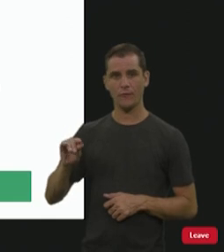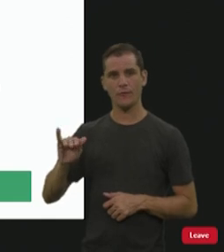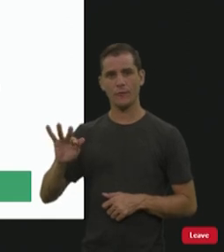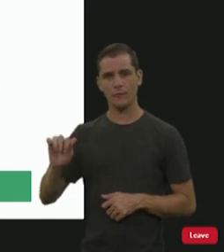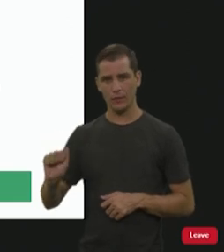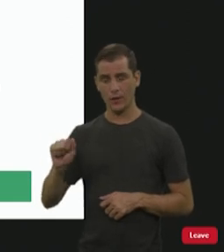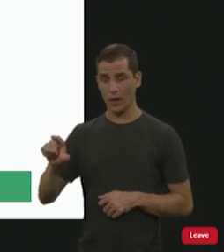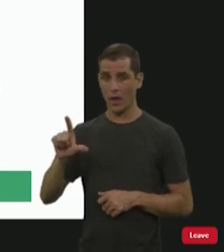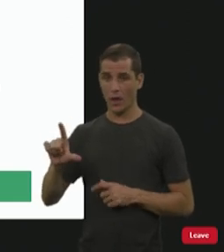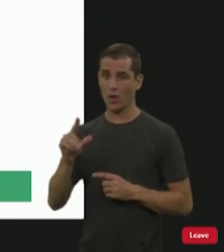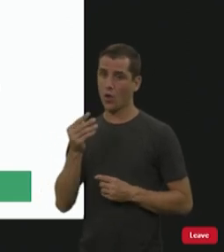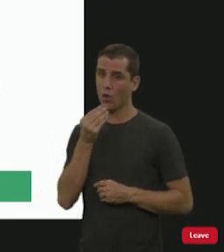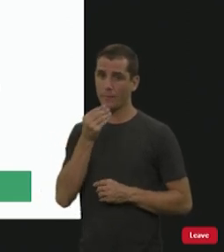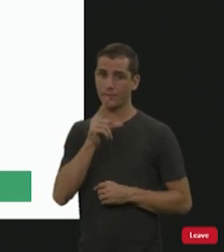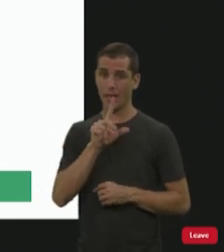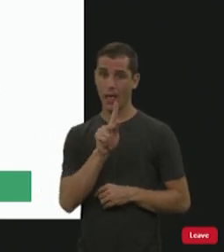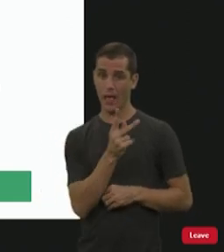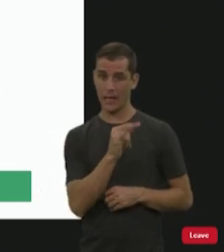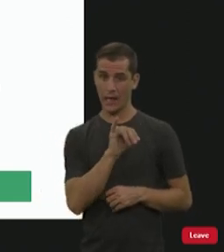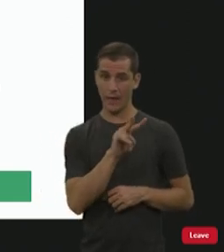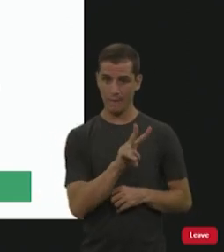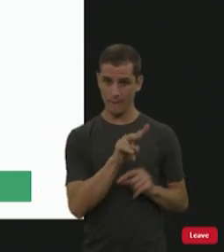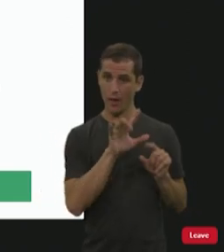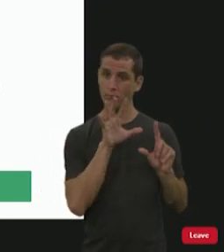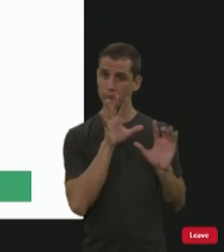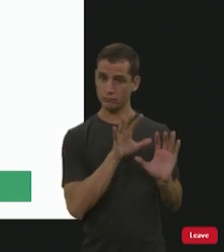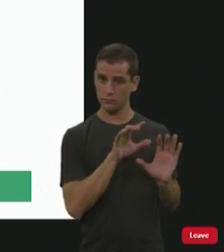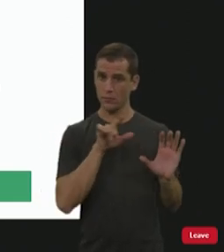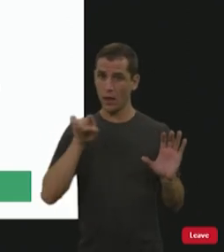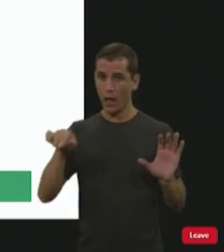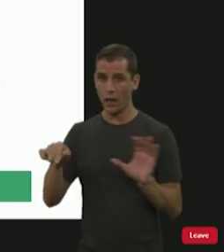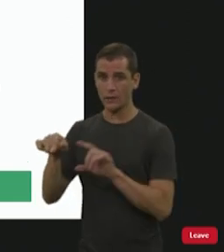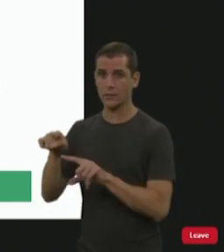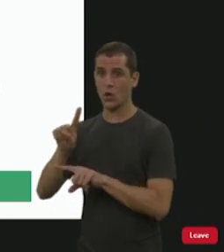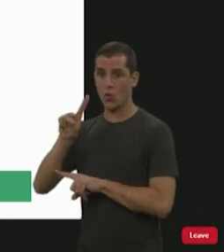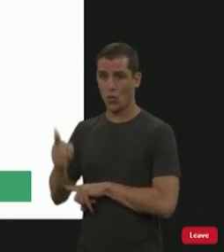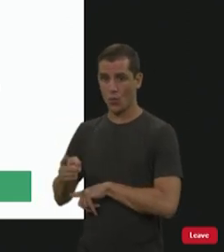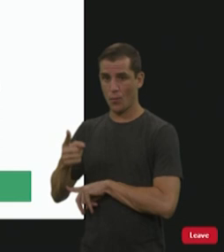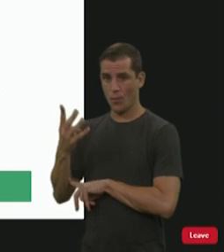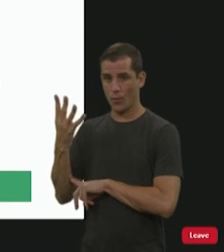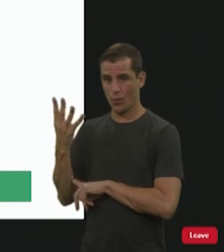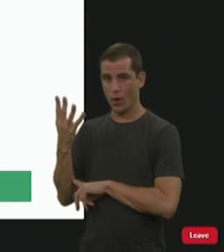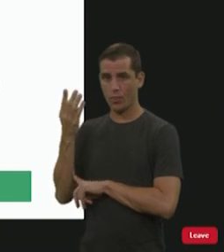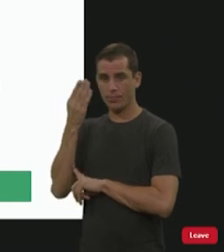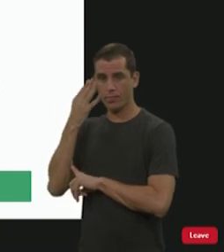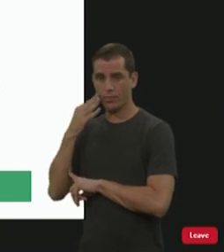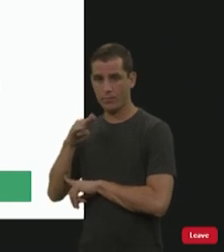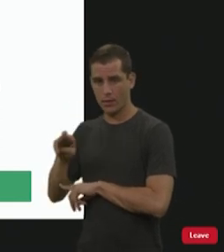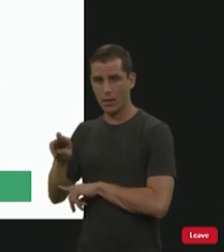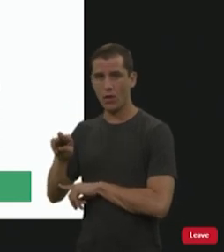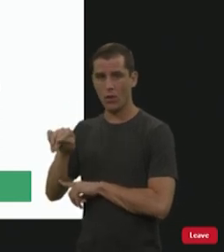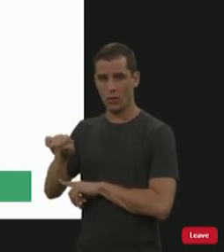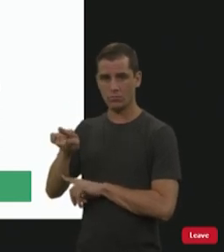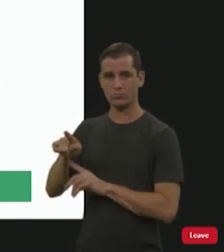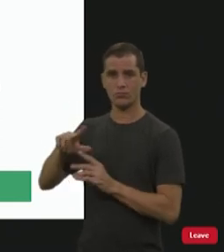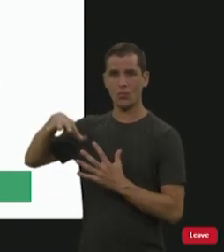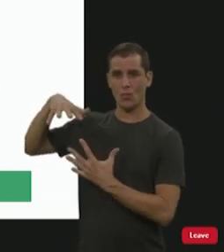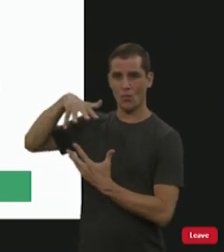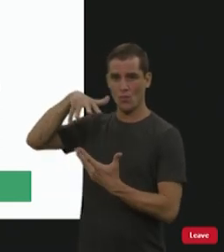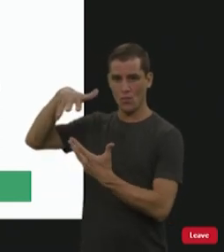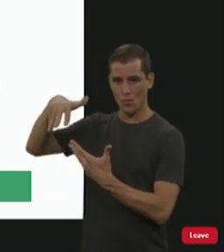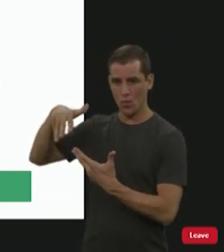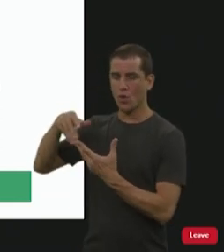estima-se de 1 a 4 casos por 1 milhão de habitantes no mundo. As formas mais prevalentes, né, são a congênita